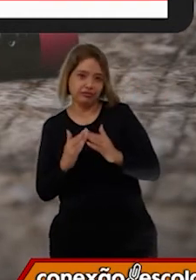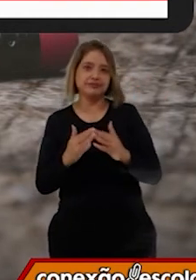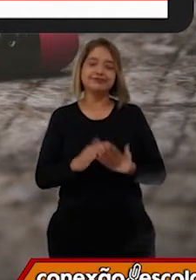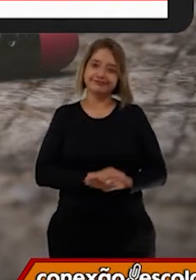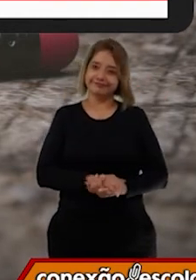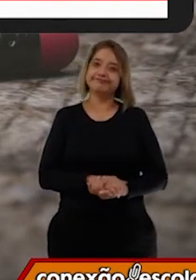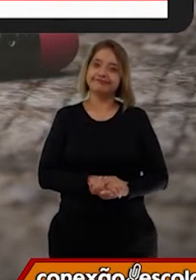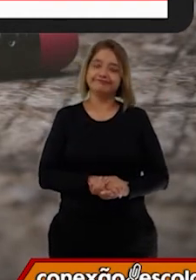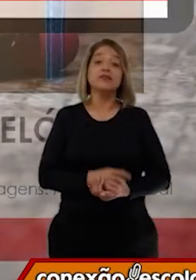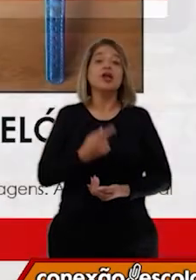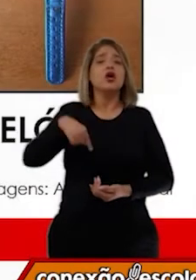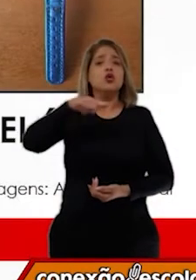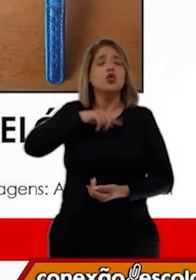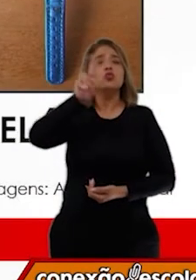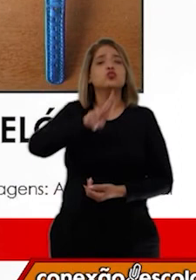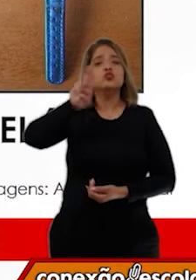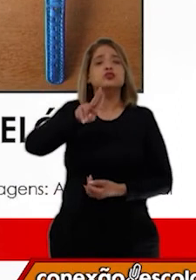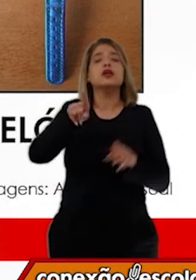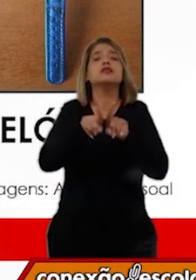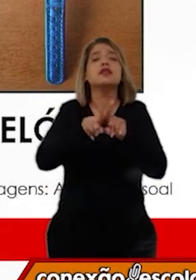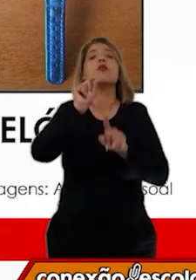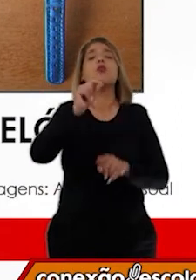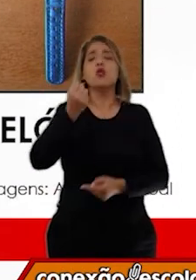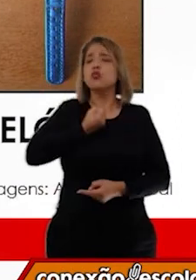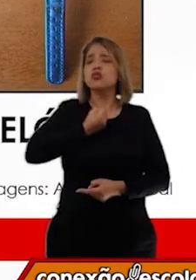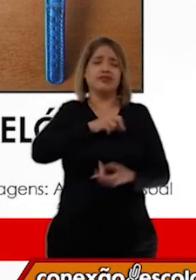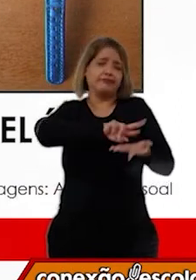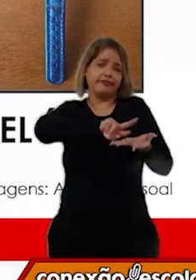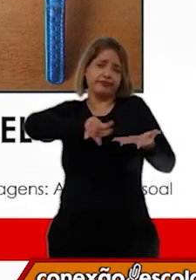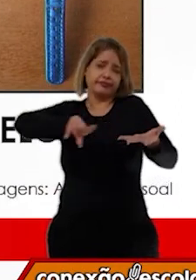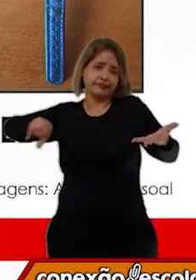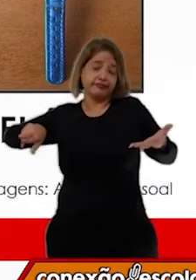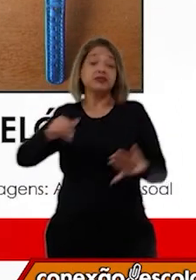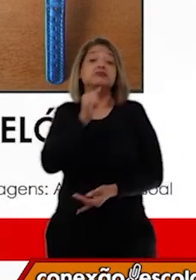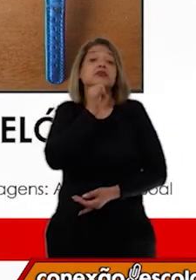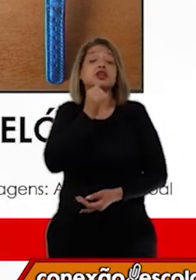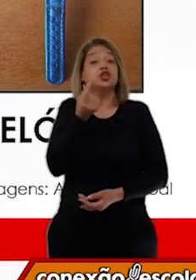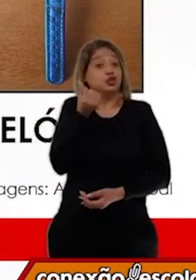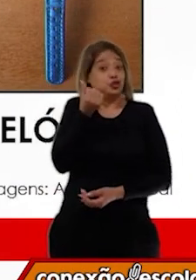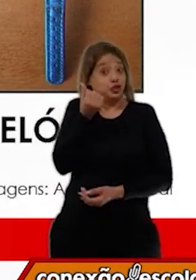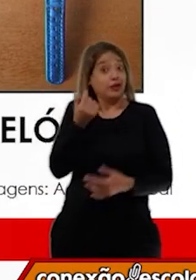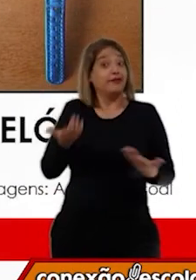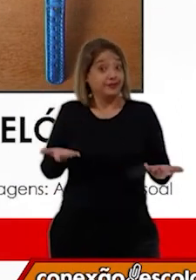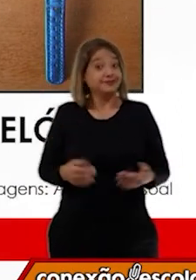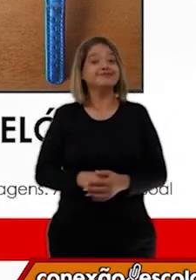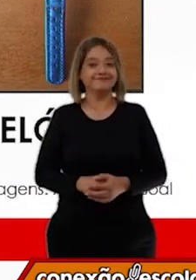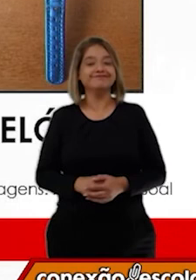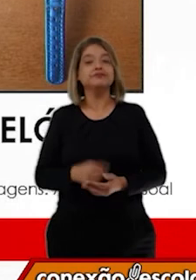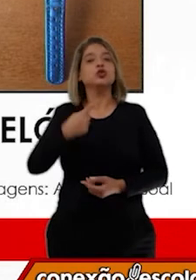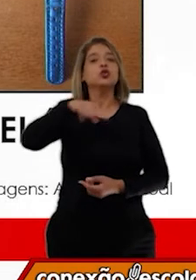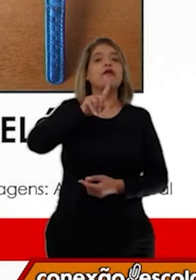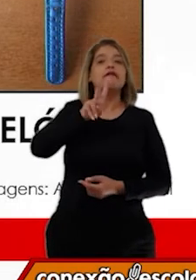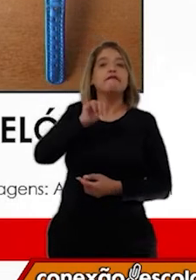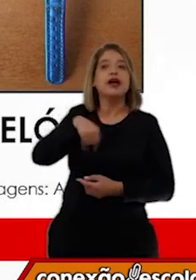Nós usamos também os números em muitas outras coisas. Dinheiro, por exemplo, né? Quando nós